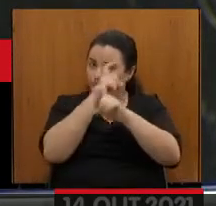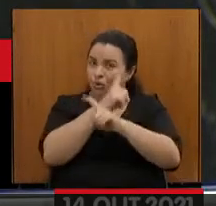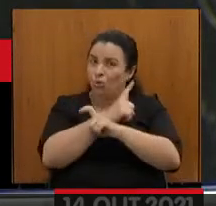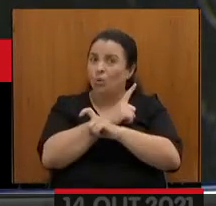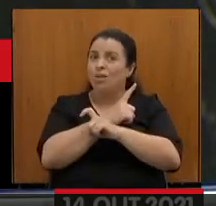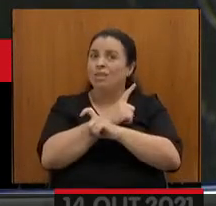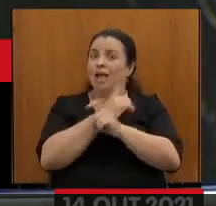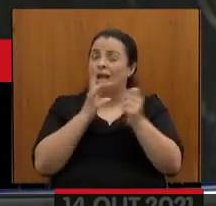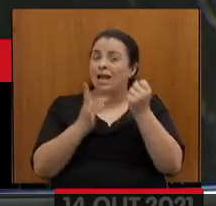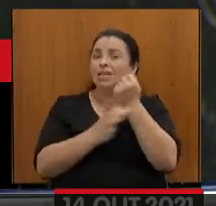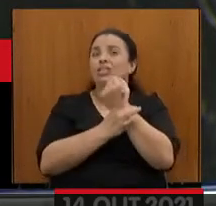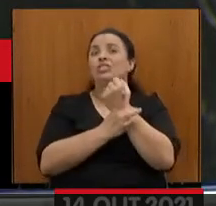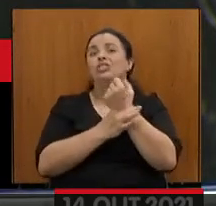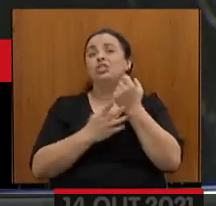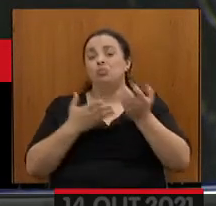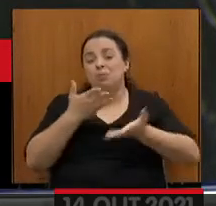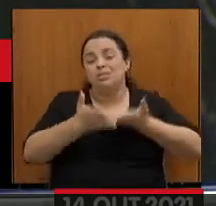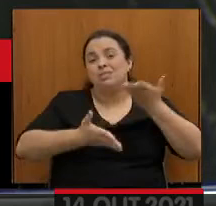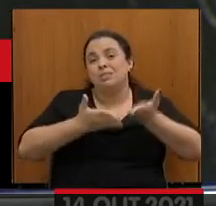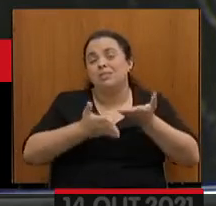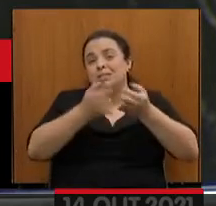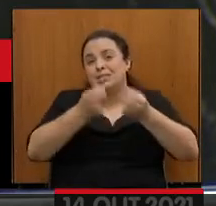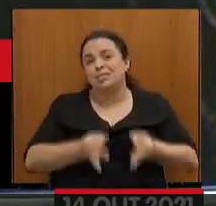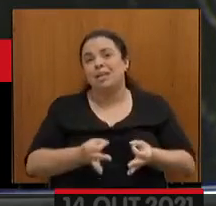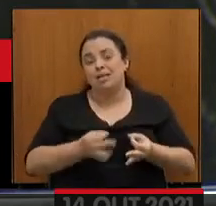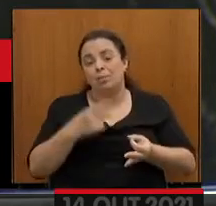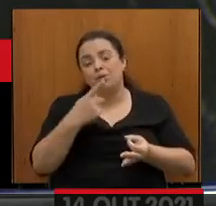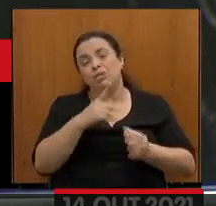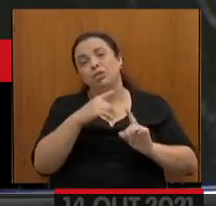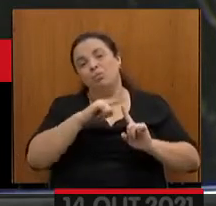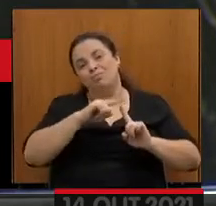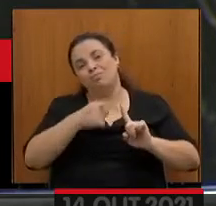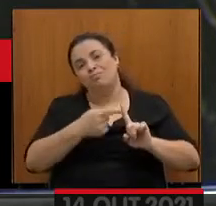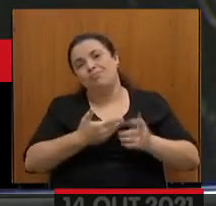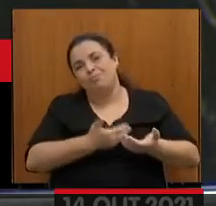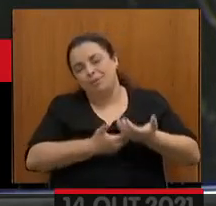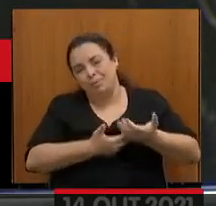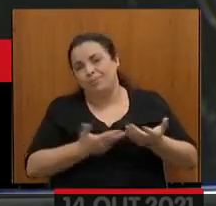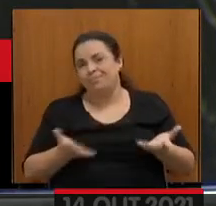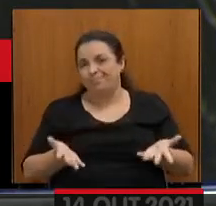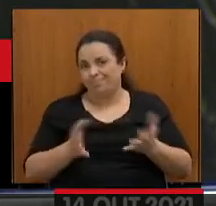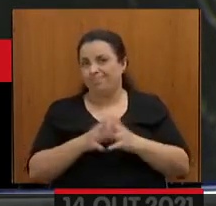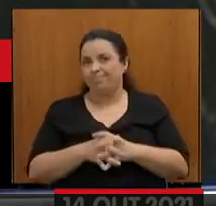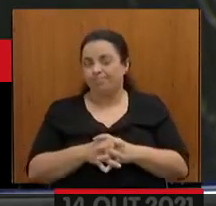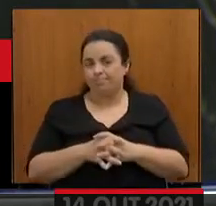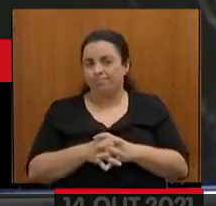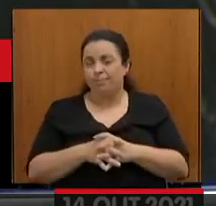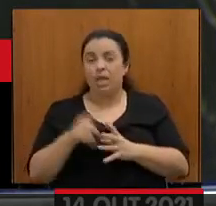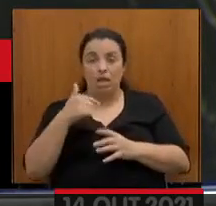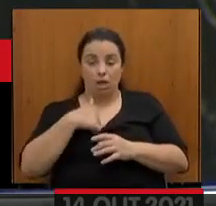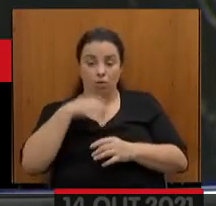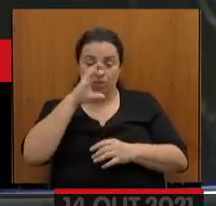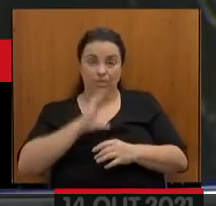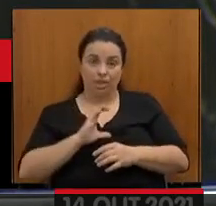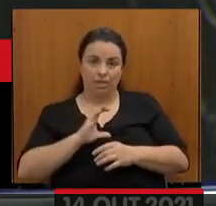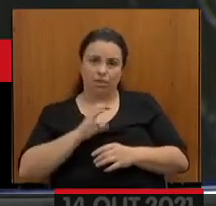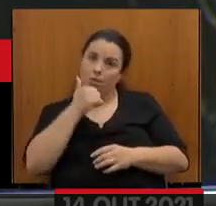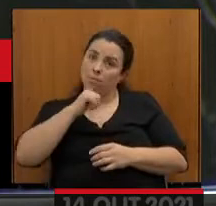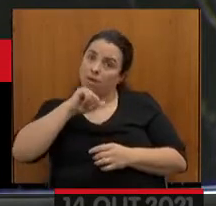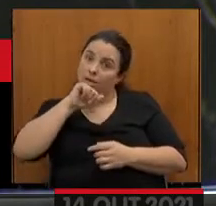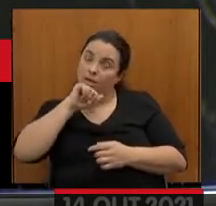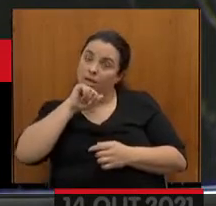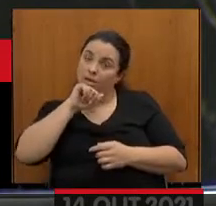devida à sua criança. Enquanto cidadã, mãe, mulher, negra, vinda